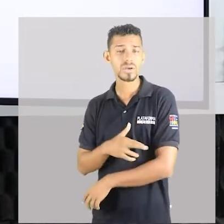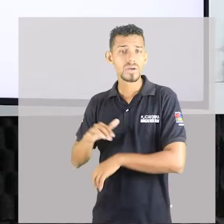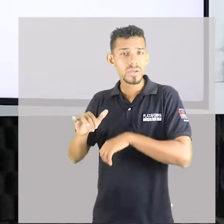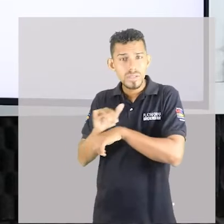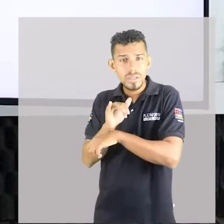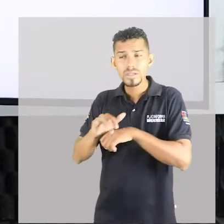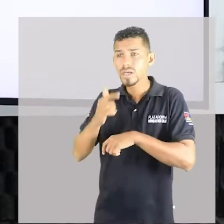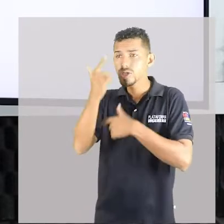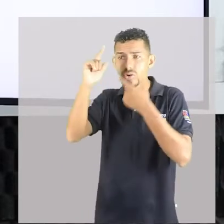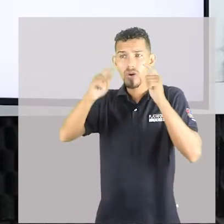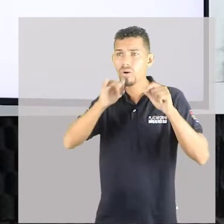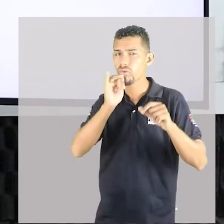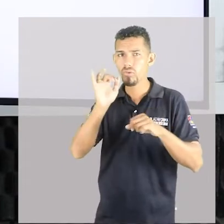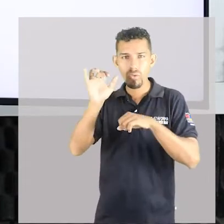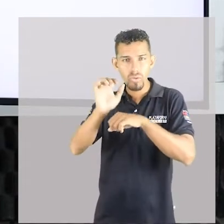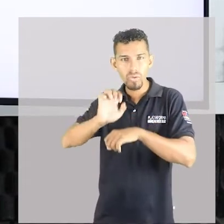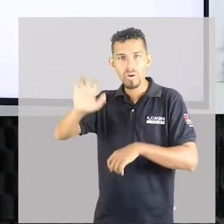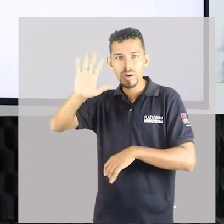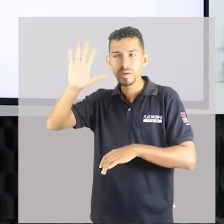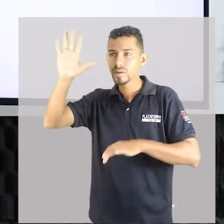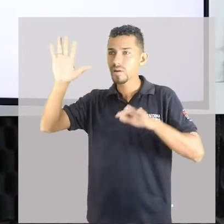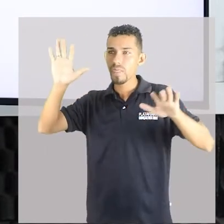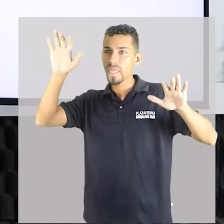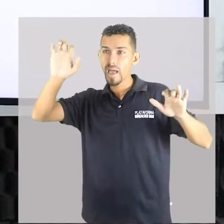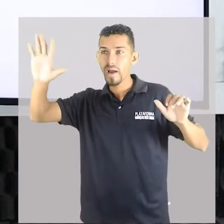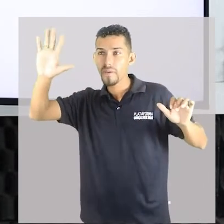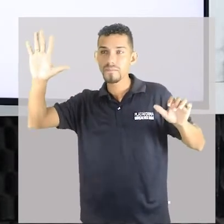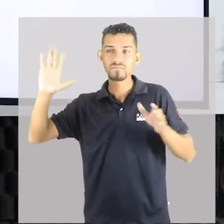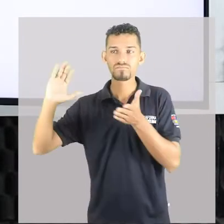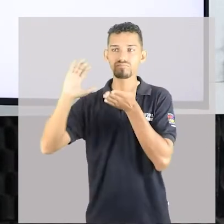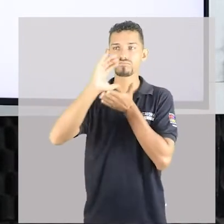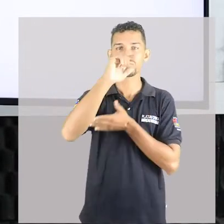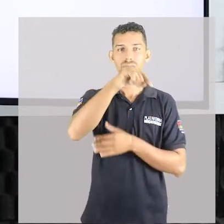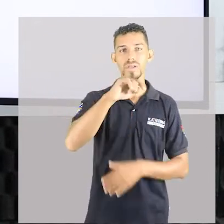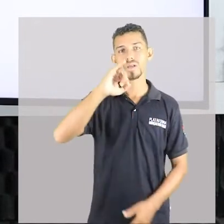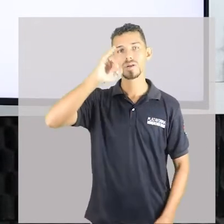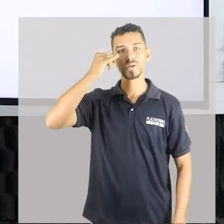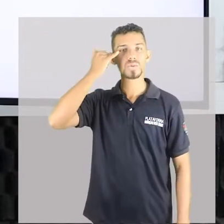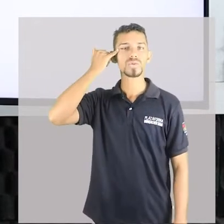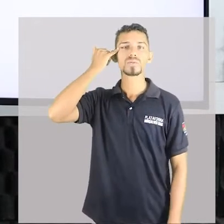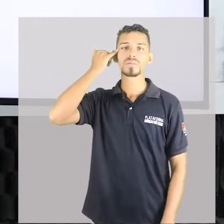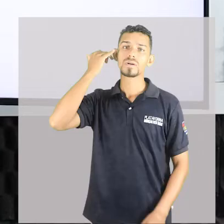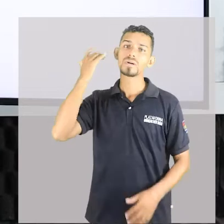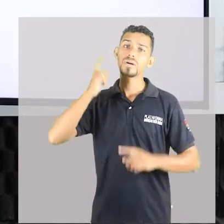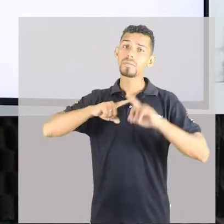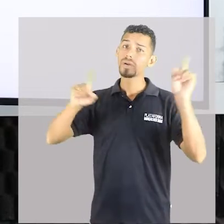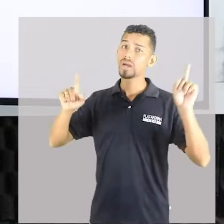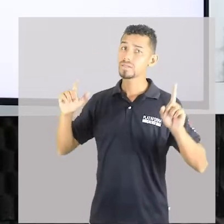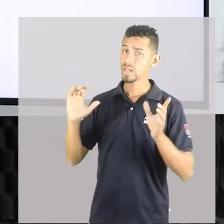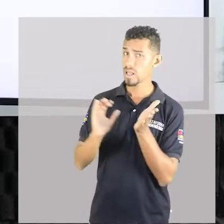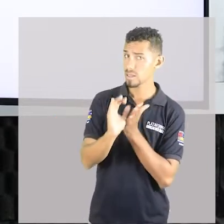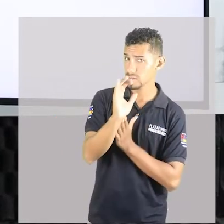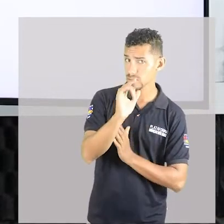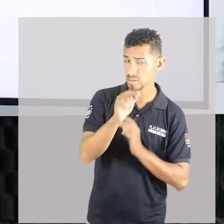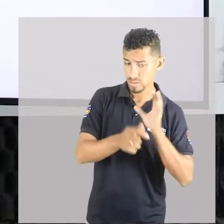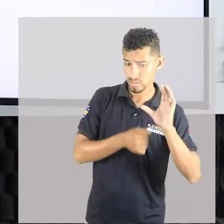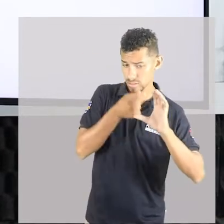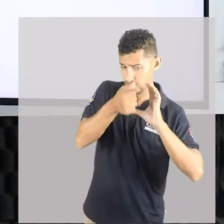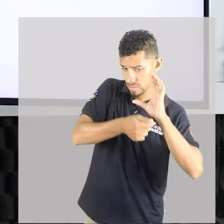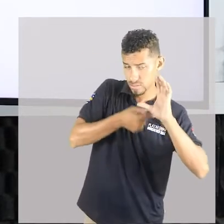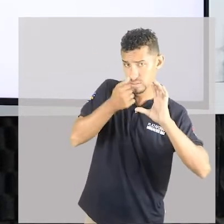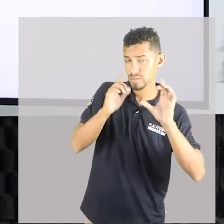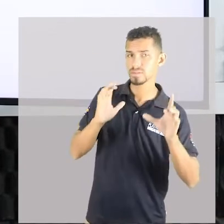capitais sobrantes lá na Europa que vão, então, ser investidos no Japão. Mas, claro, esse investimento é necessário